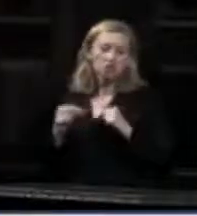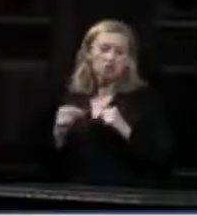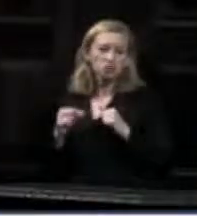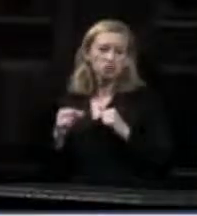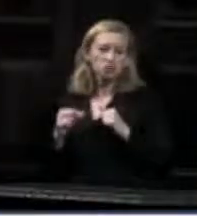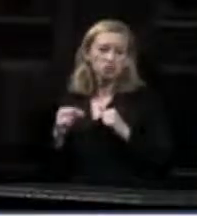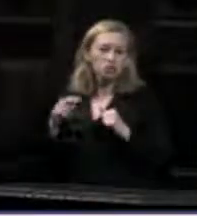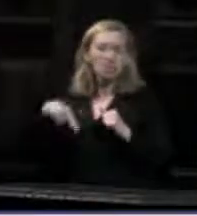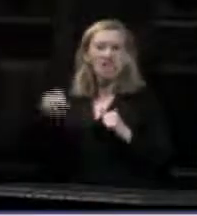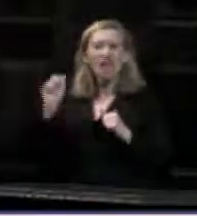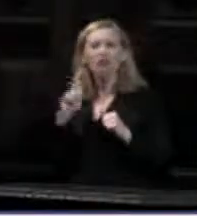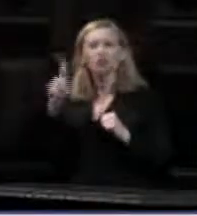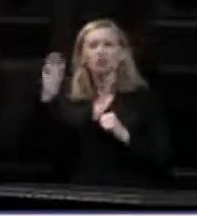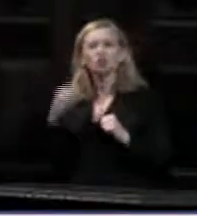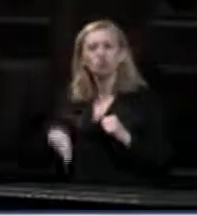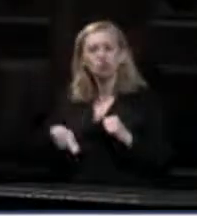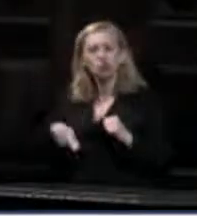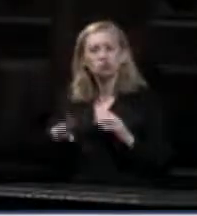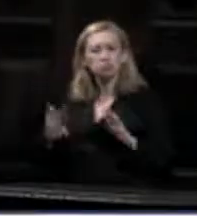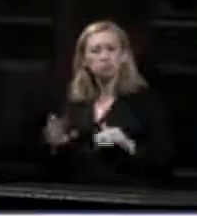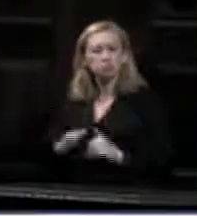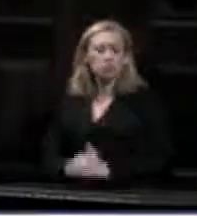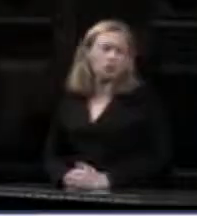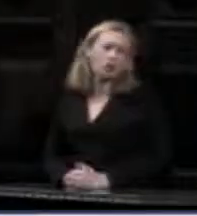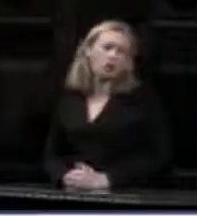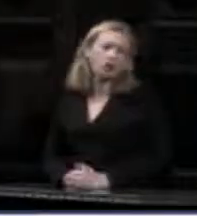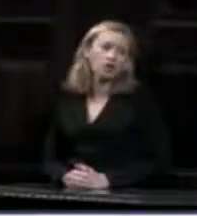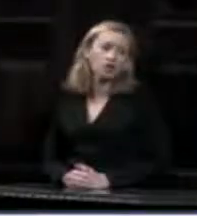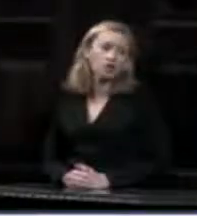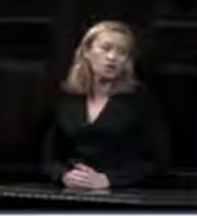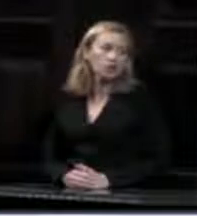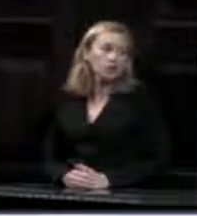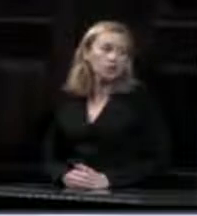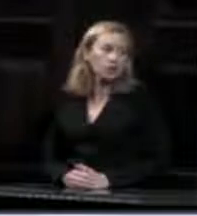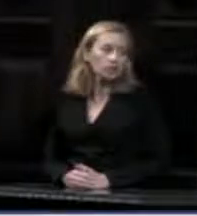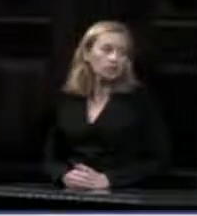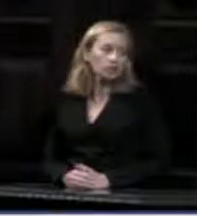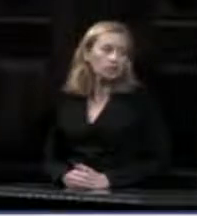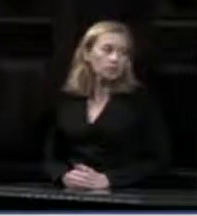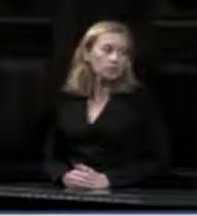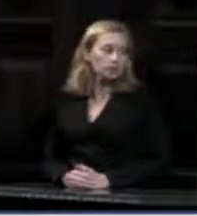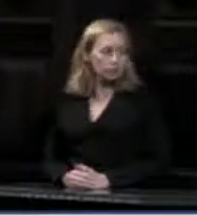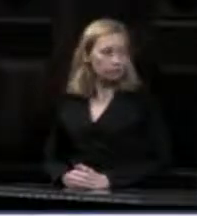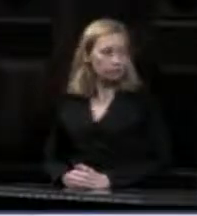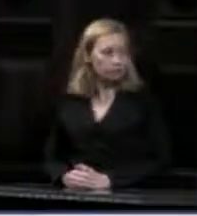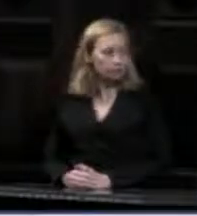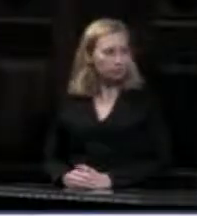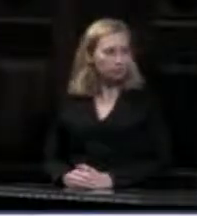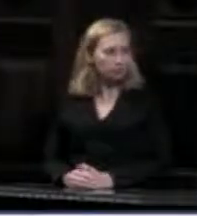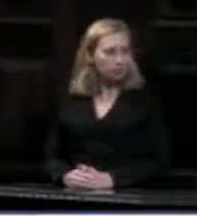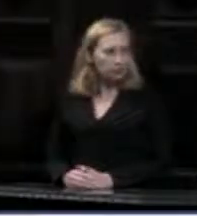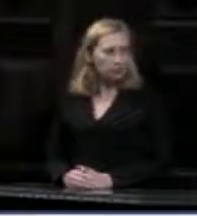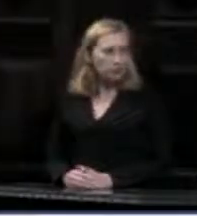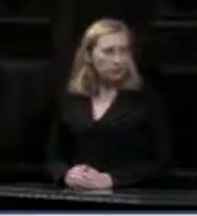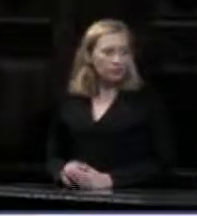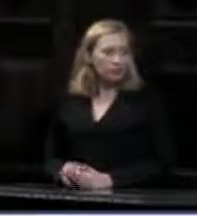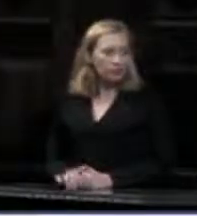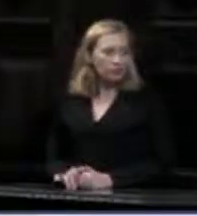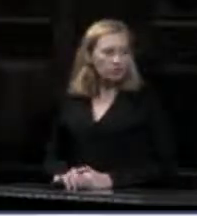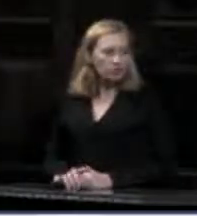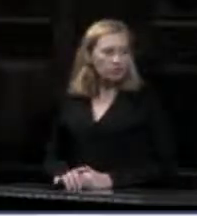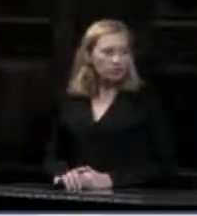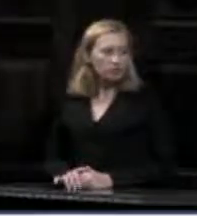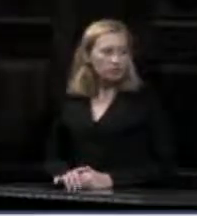nelson paes leme e ele fazia uma